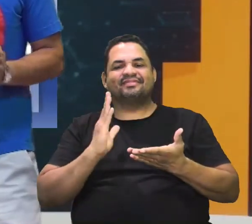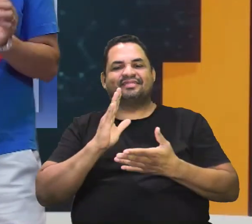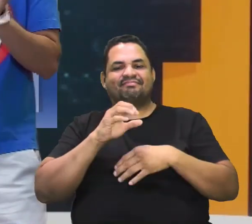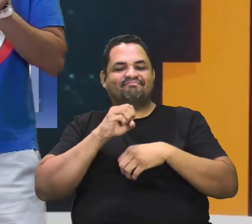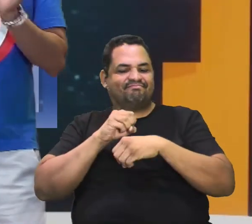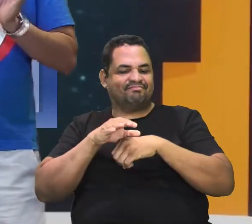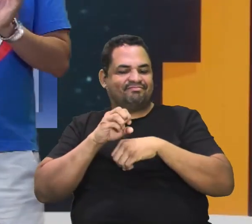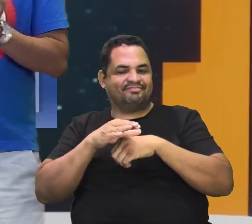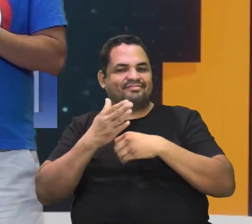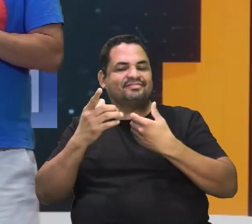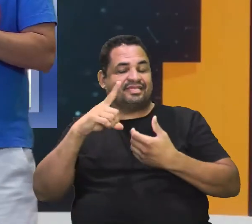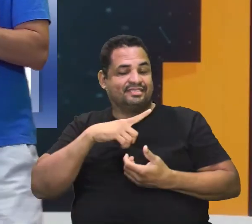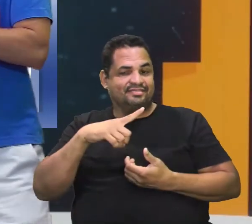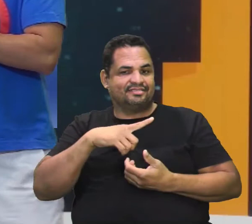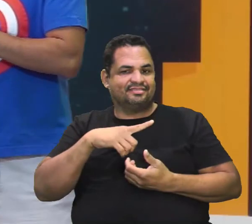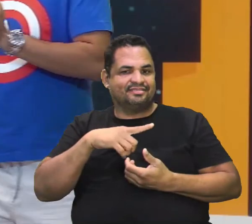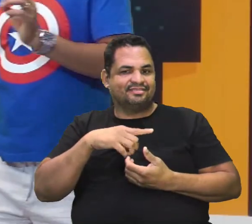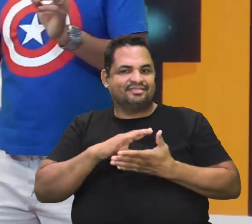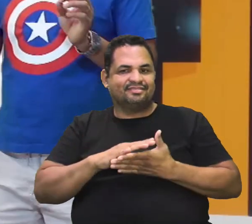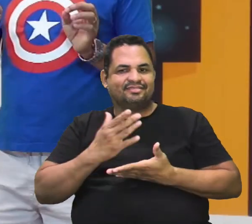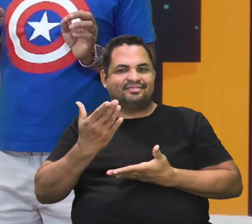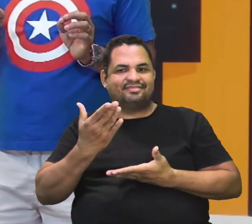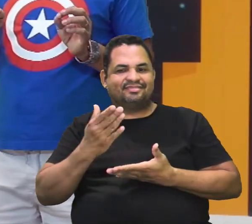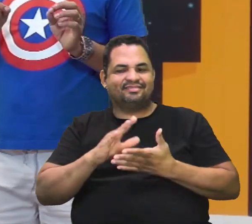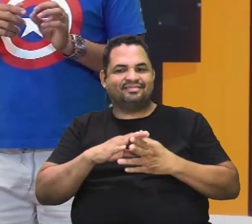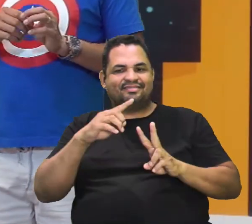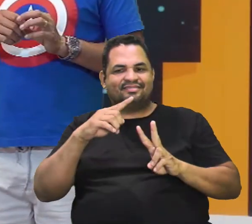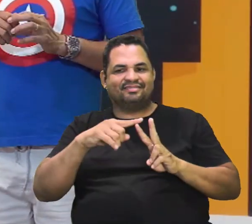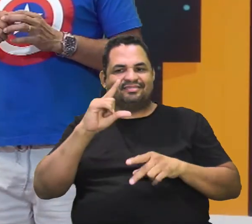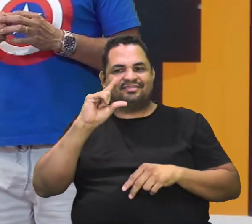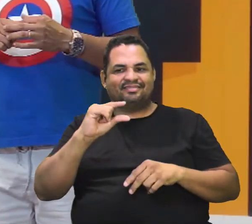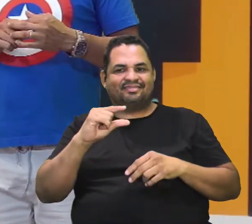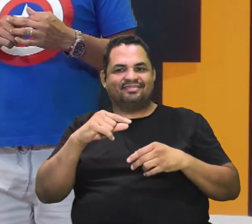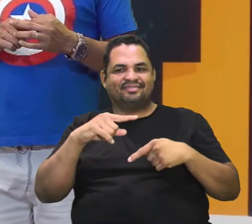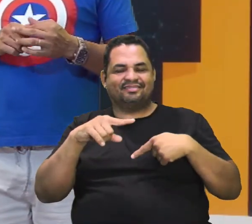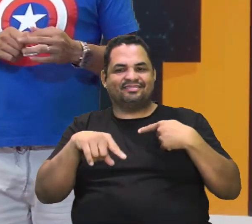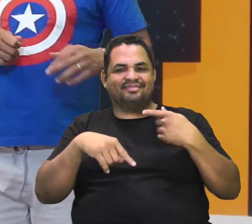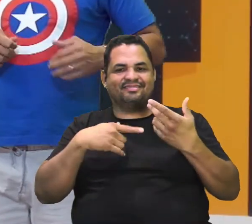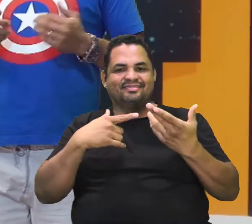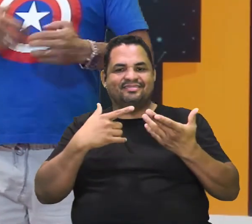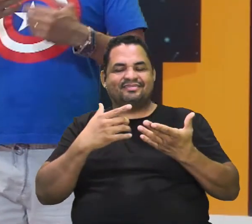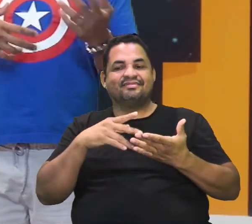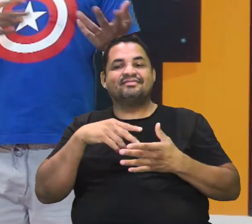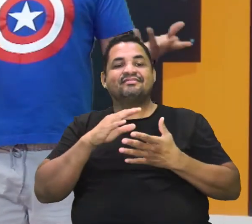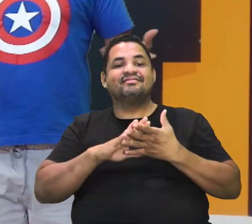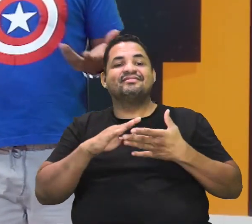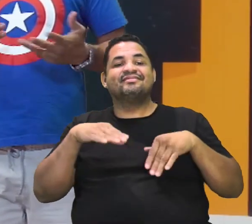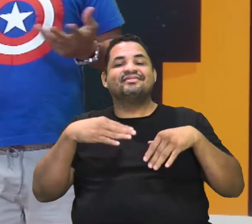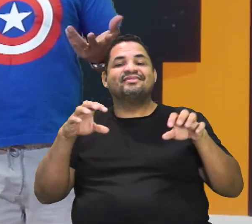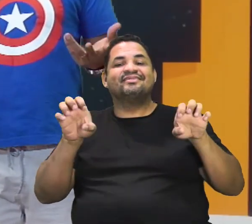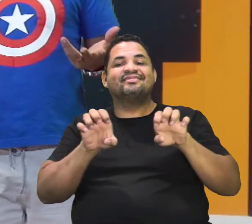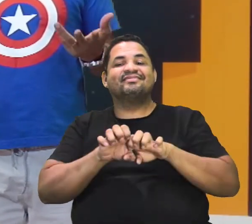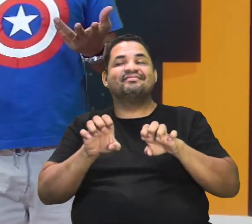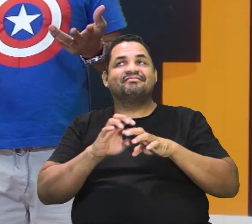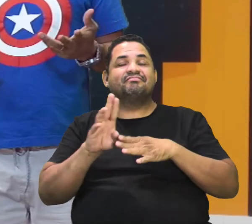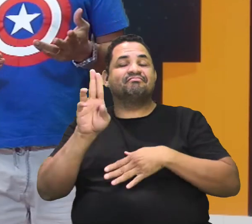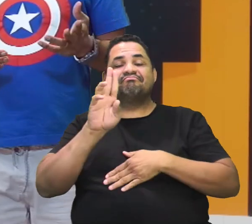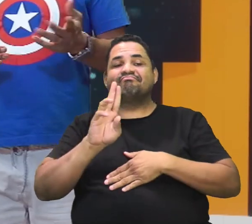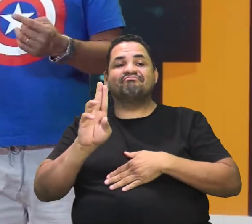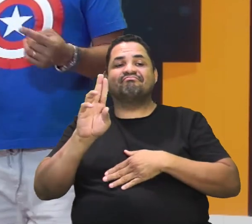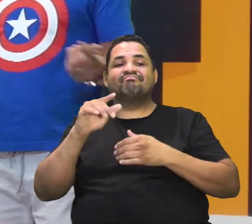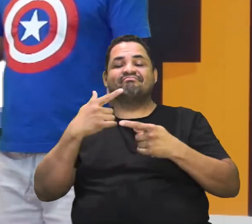maceteados com uma dica. Diminui, tira a raiz quadrada. E se perguntasse, mas e a equação? Tu não usou a